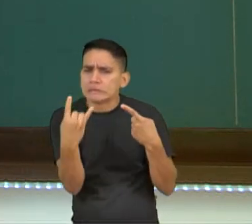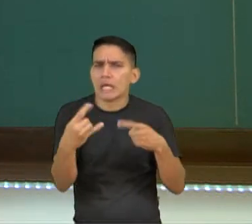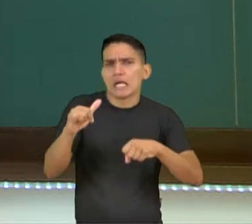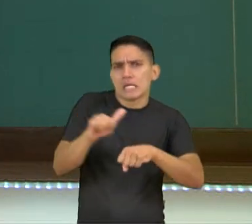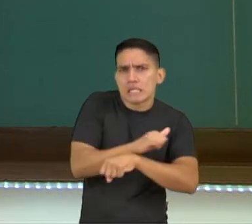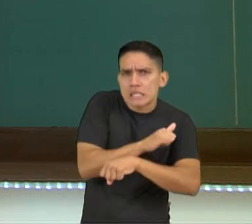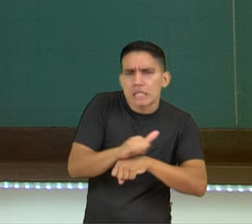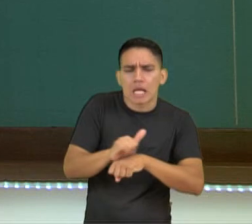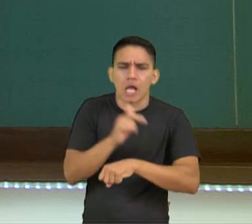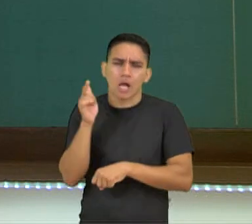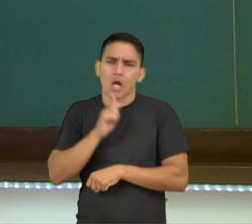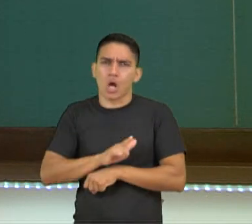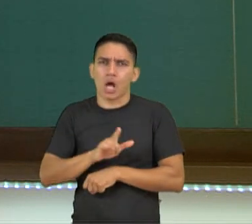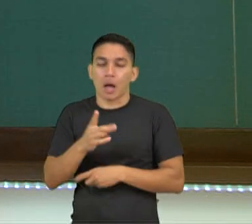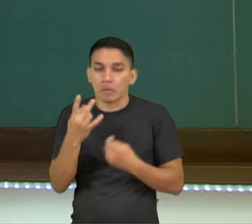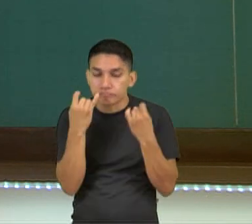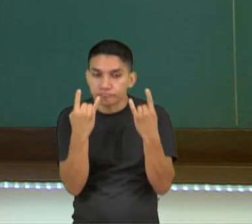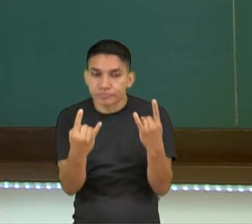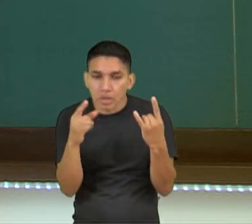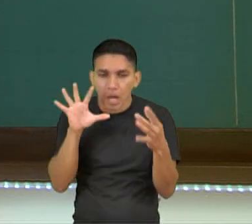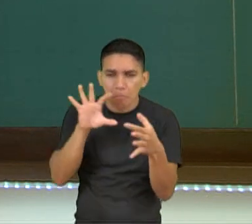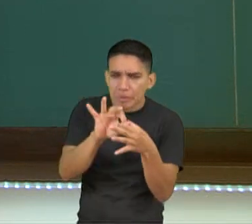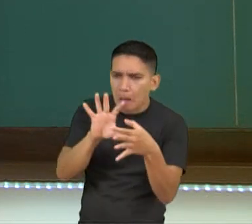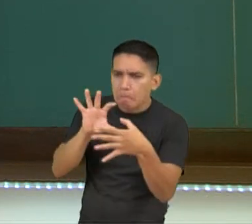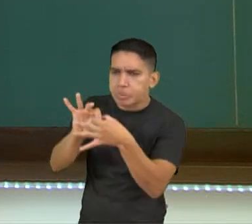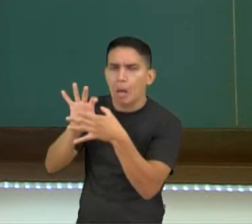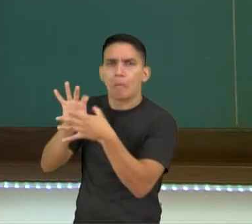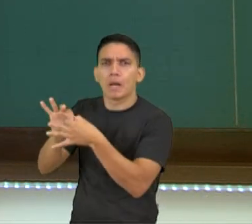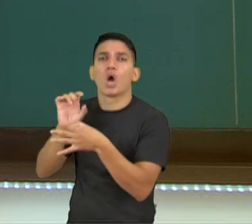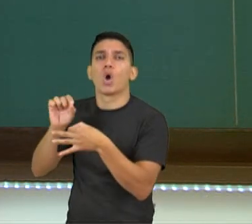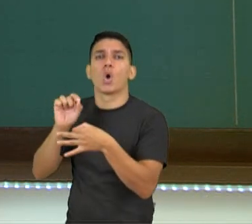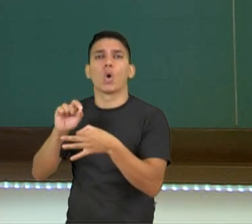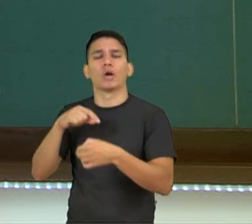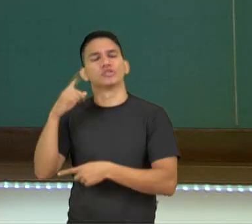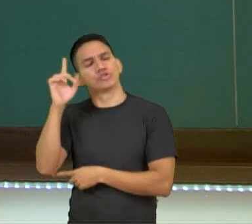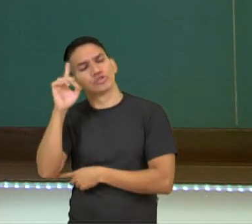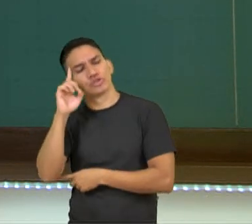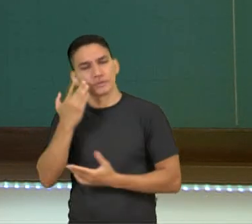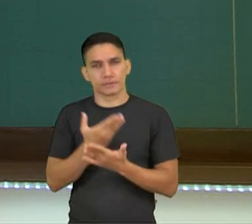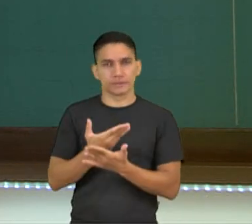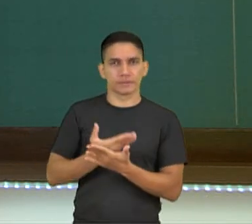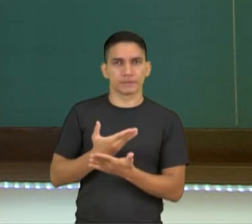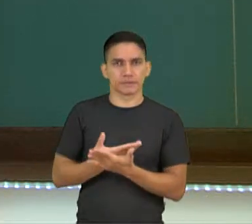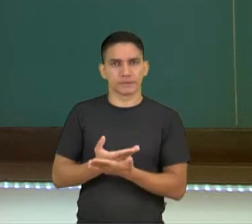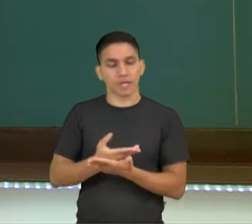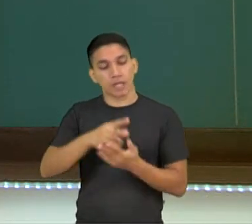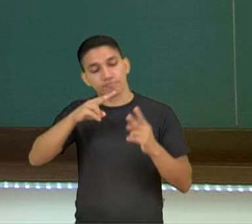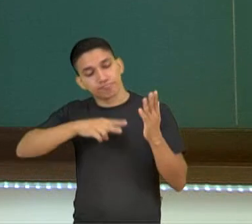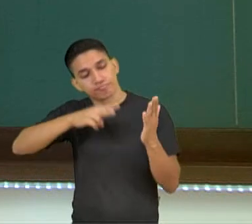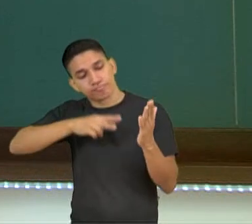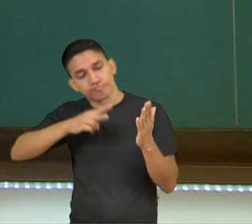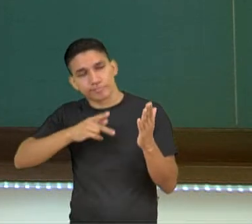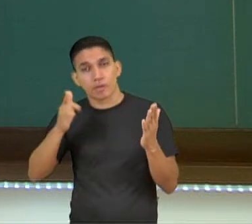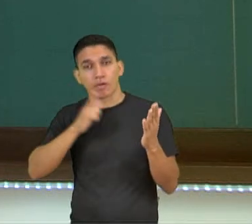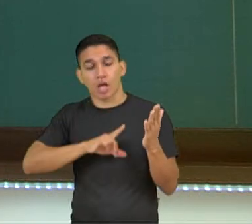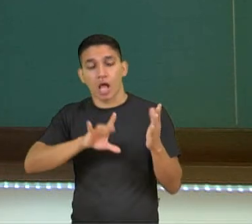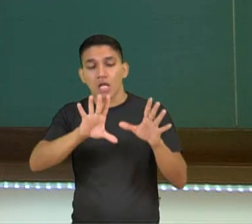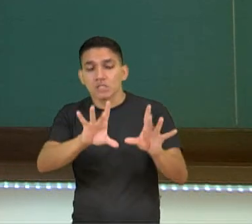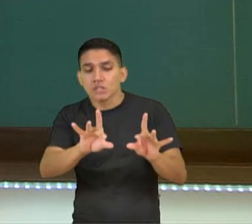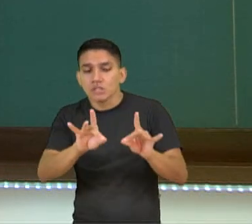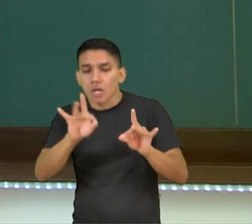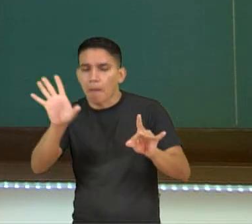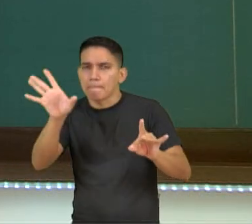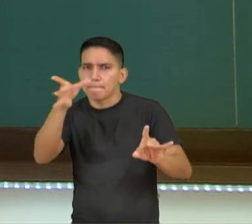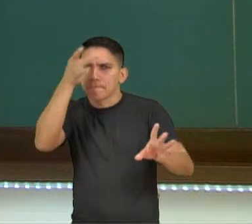que a gente usa, então, no nosso dia a dia, ali, principalmente quando se está estudando, para se extrair do texto